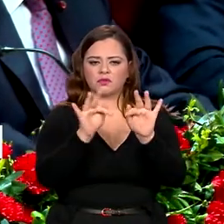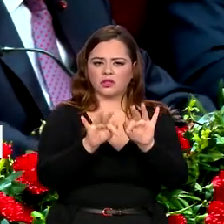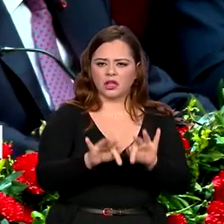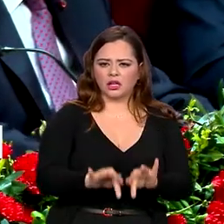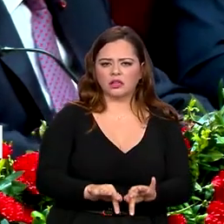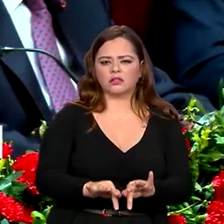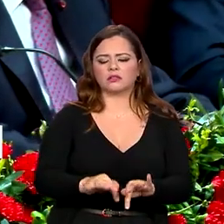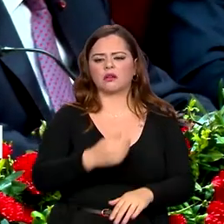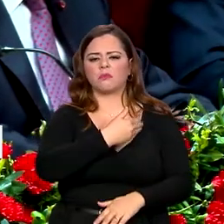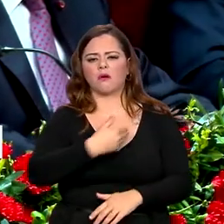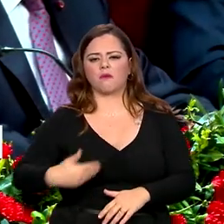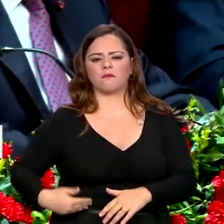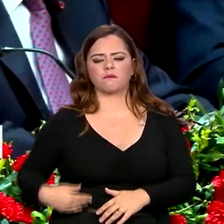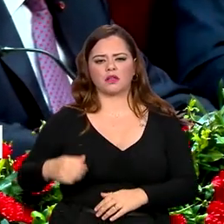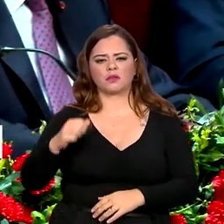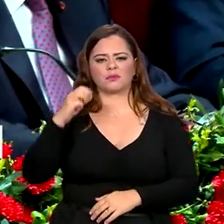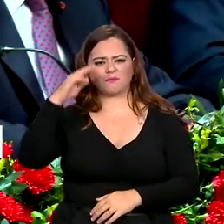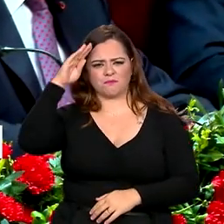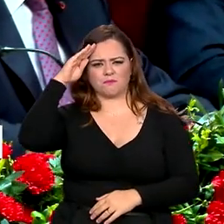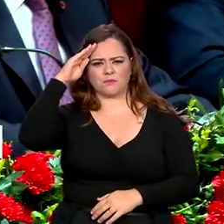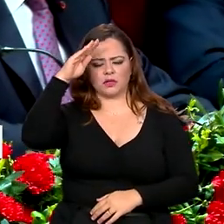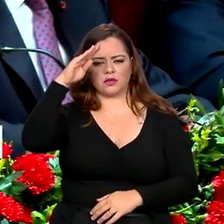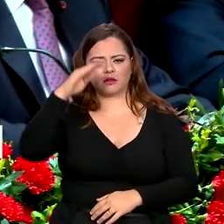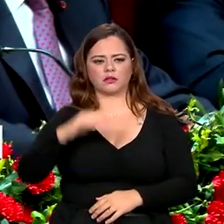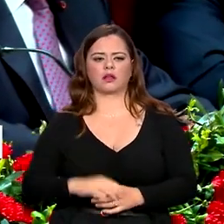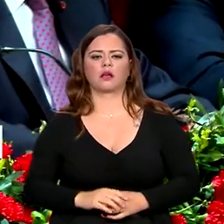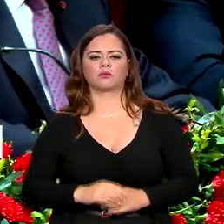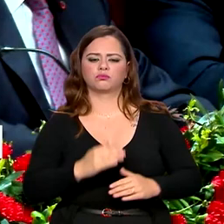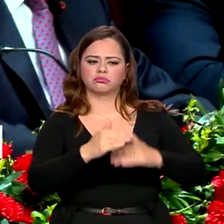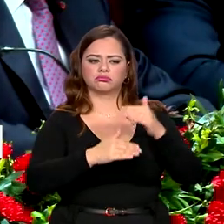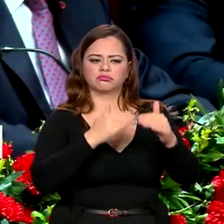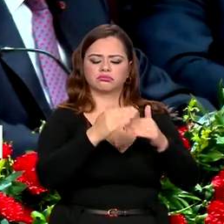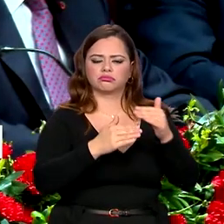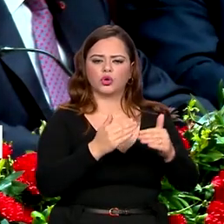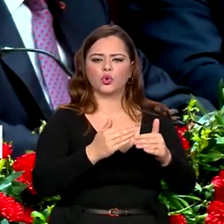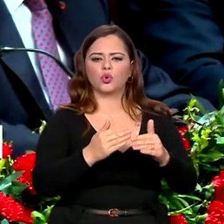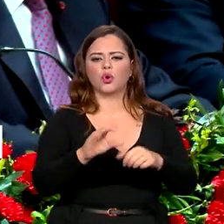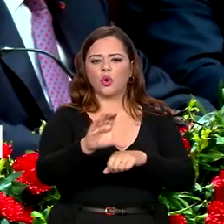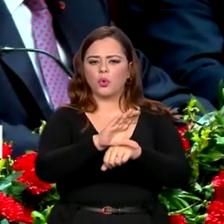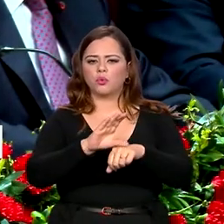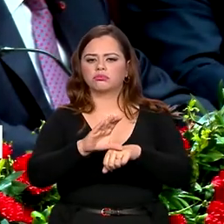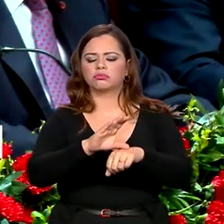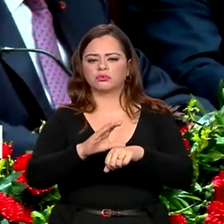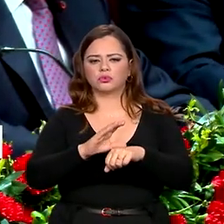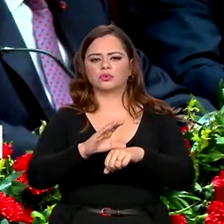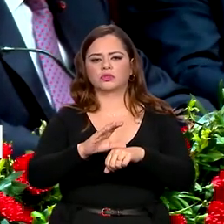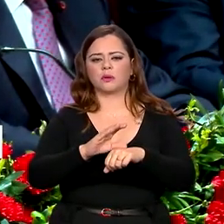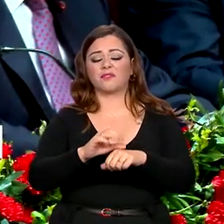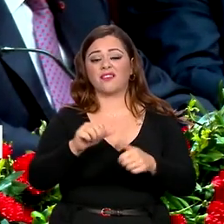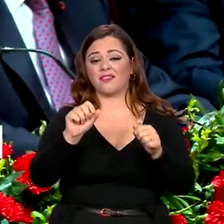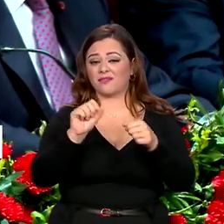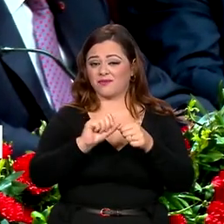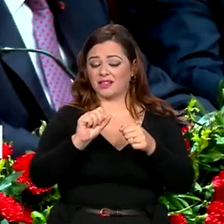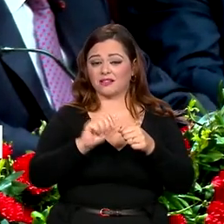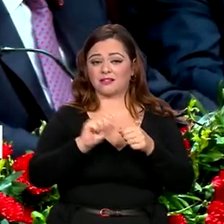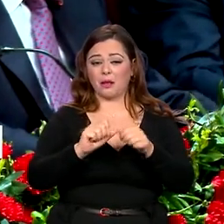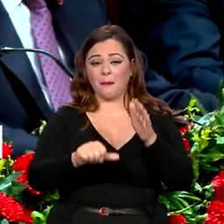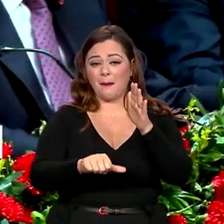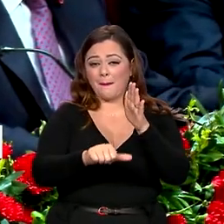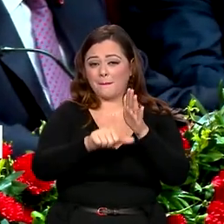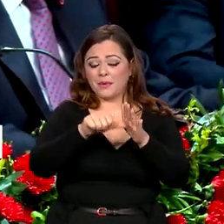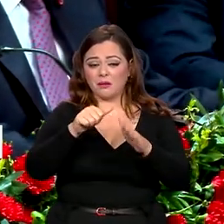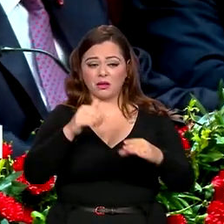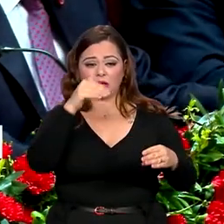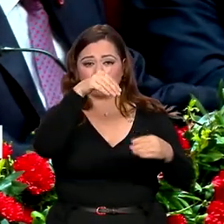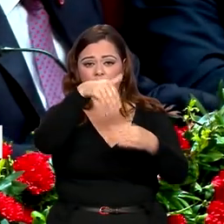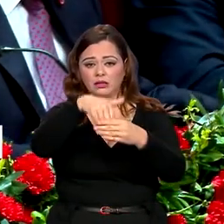governos militares, promulgamos nossa Constituição Cidadã, realizamos a primeira eleição direta para presidente